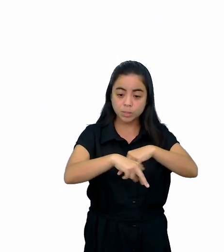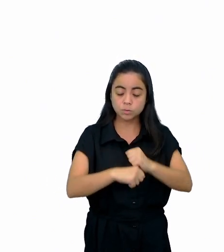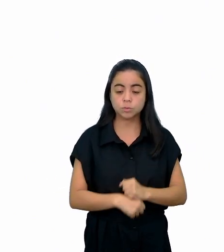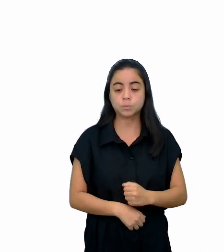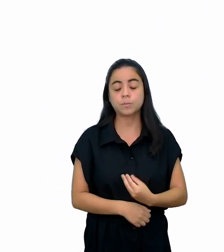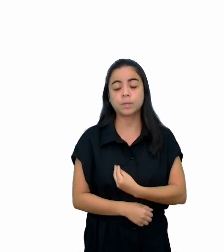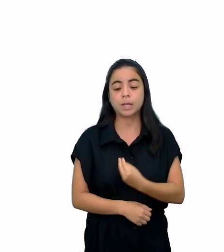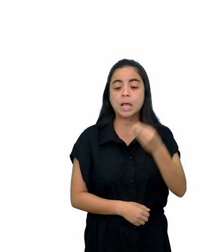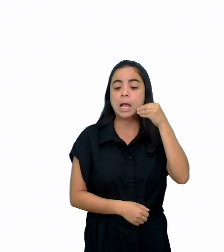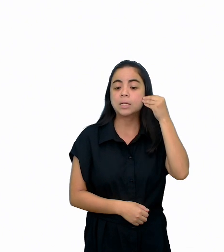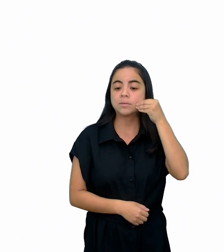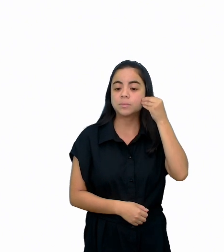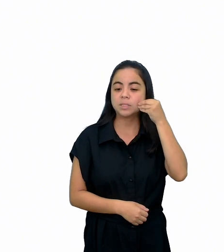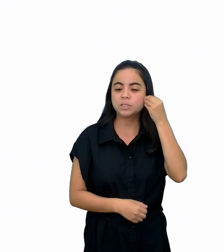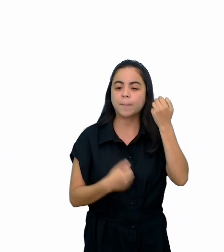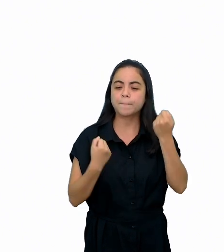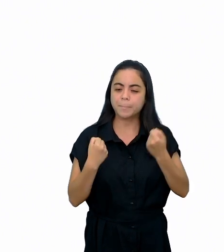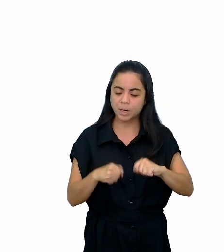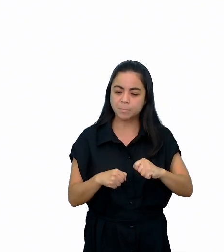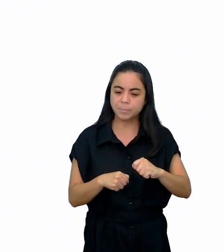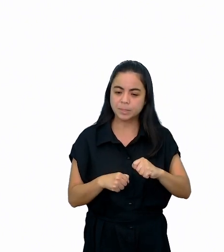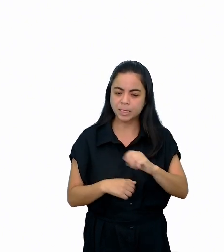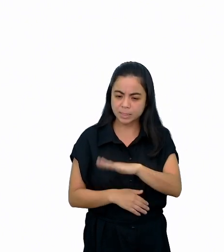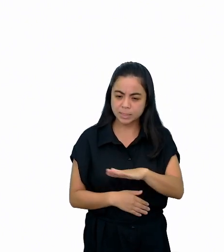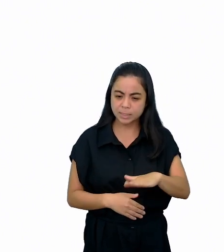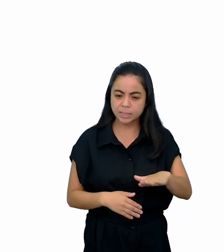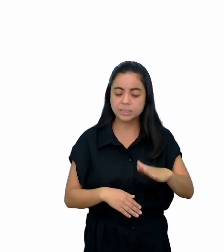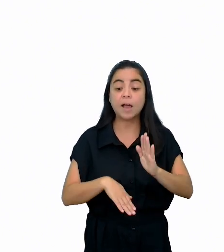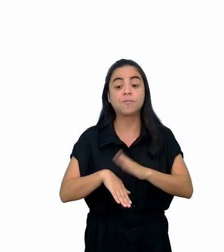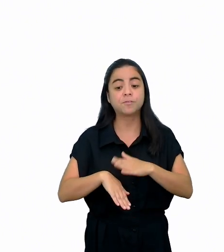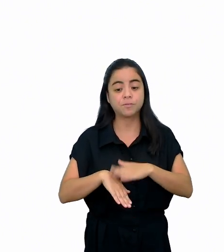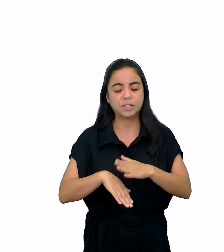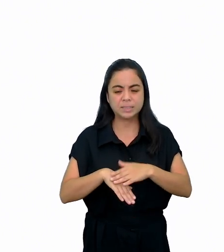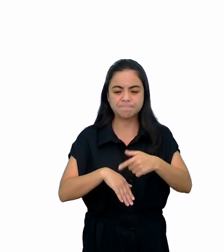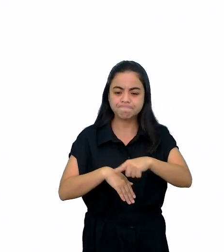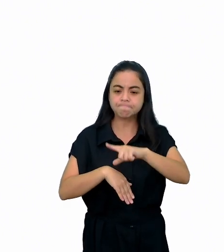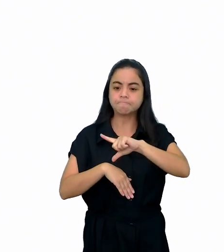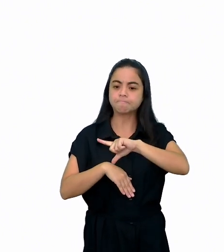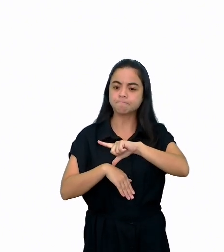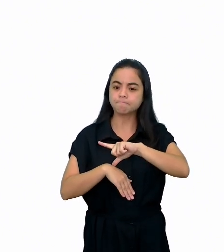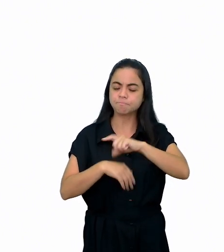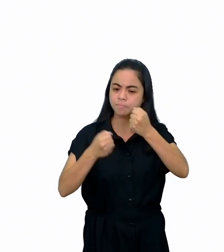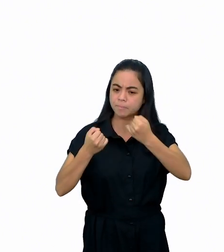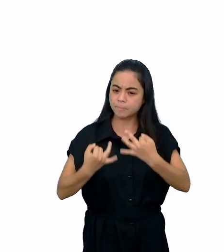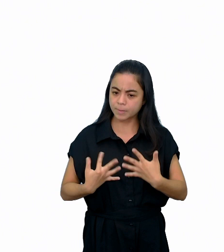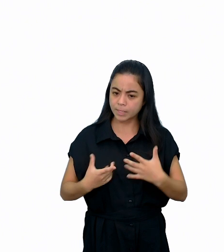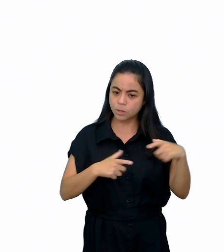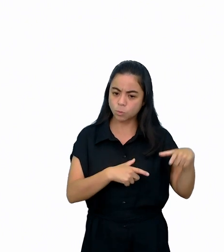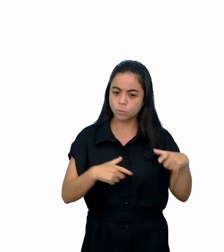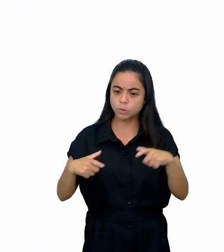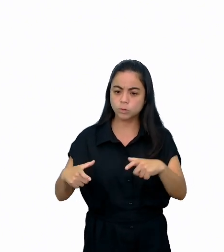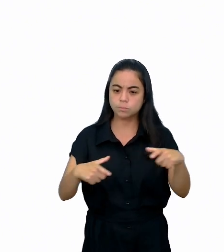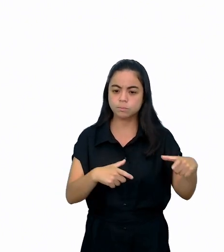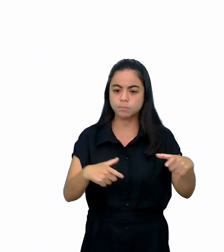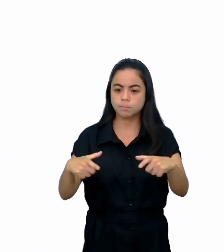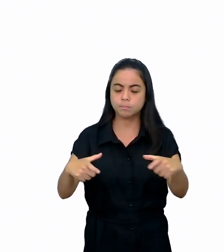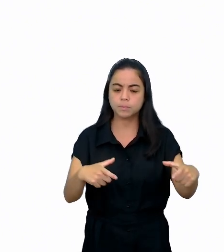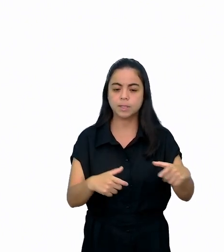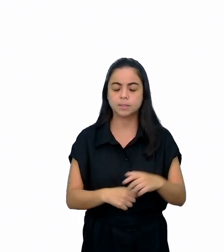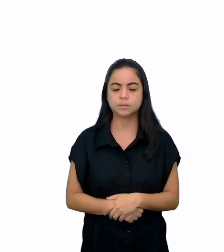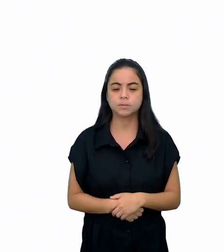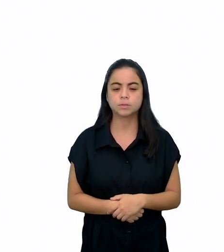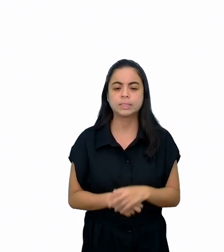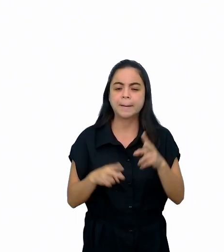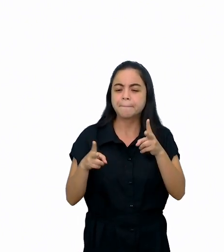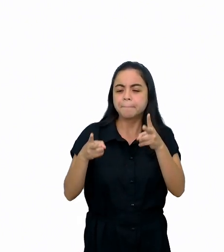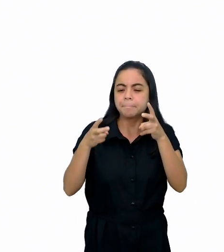experiências, elas permitem que o sujeito haja, antecipe, verifique, explique o espaço que lhe é